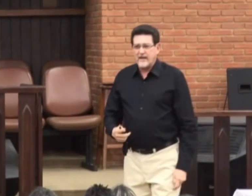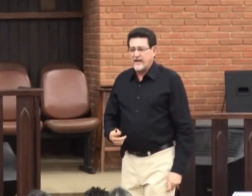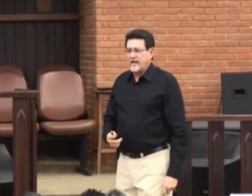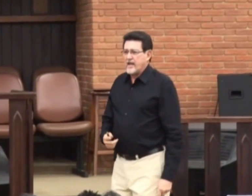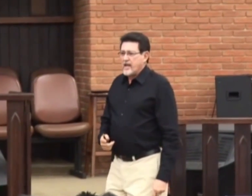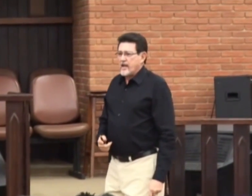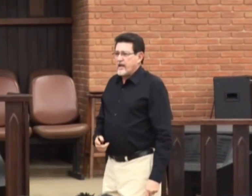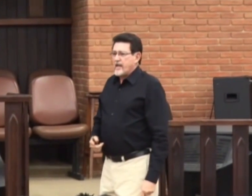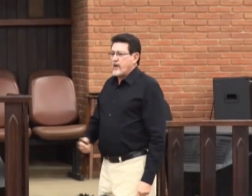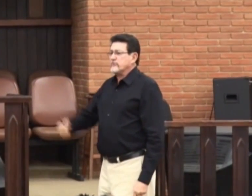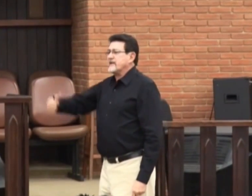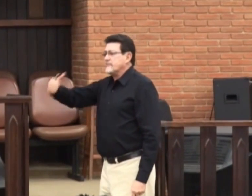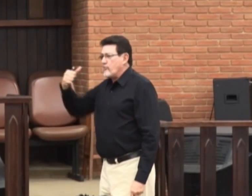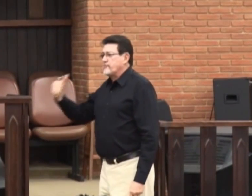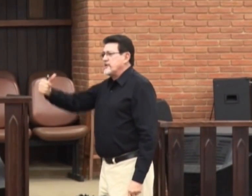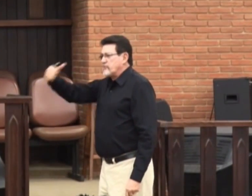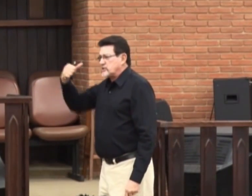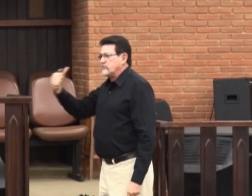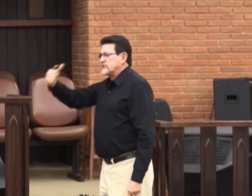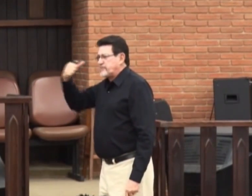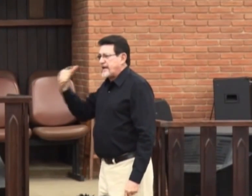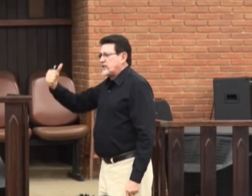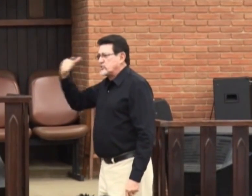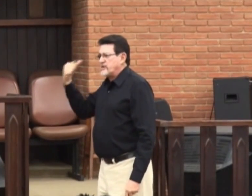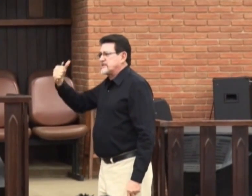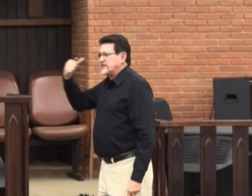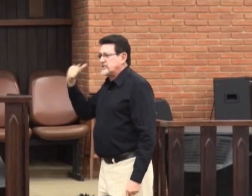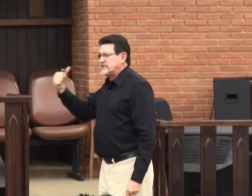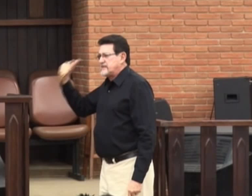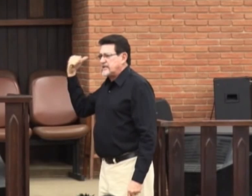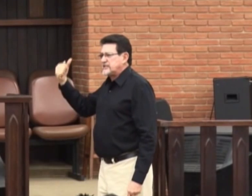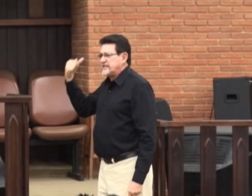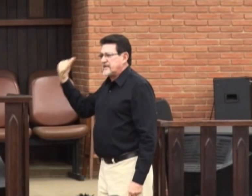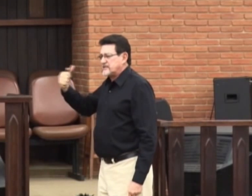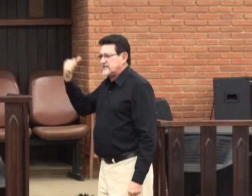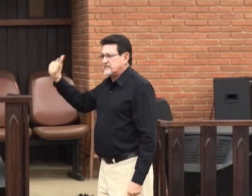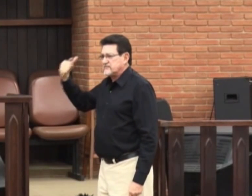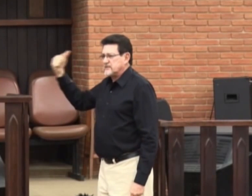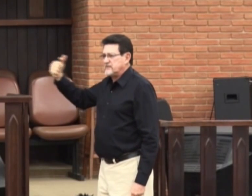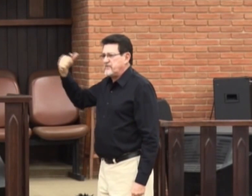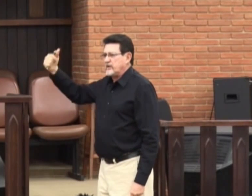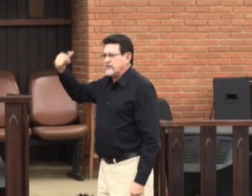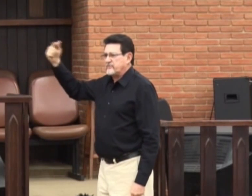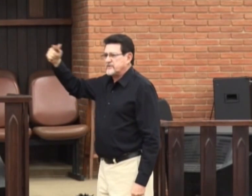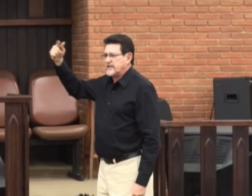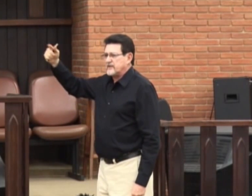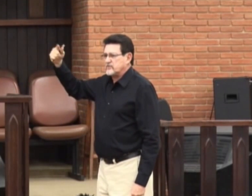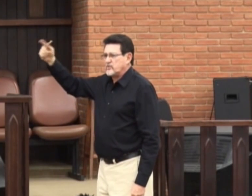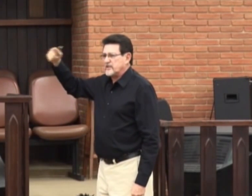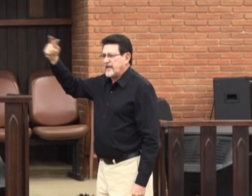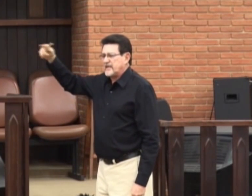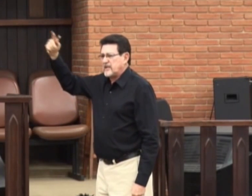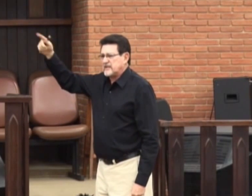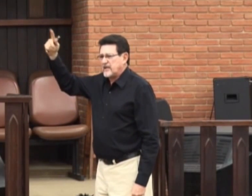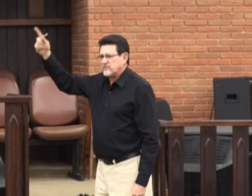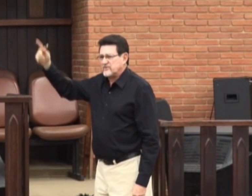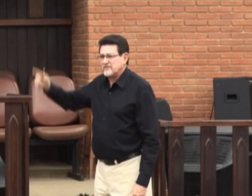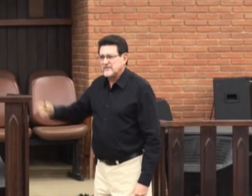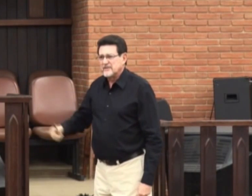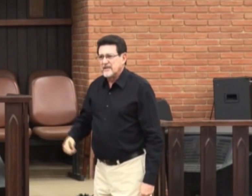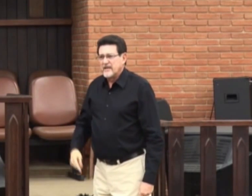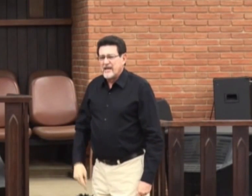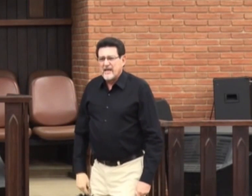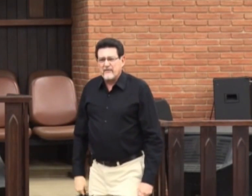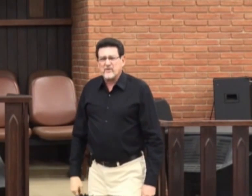Coroa, eu estava ouvindo as suas pregações antigas, de 1980 e